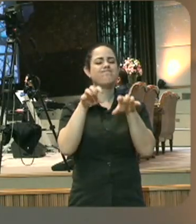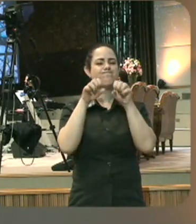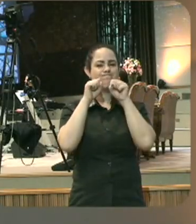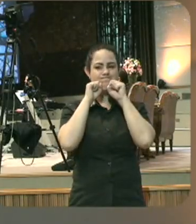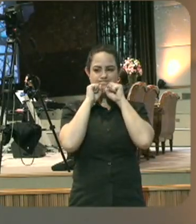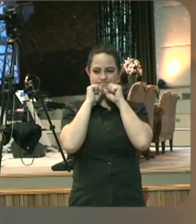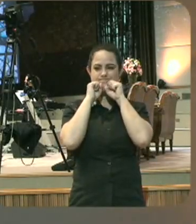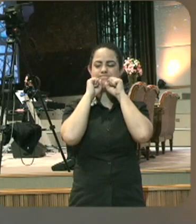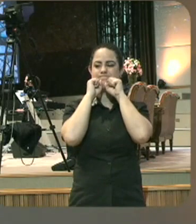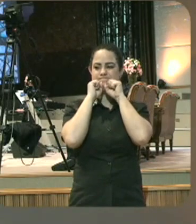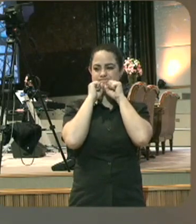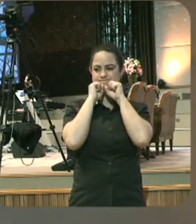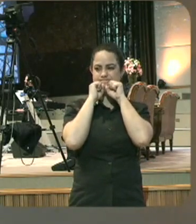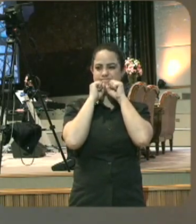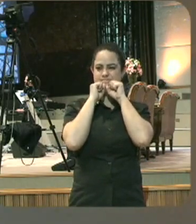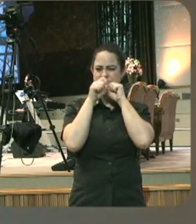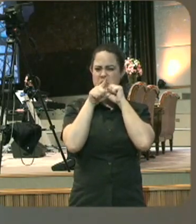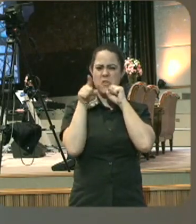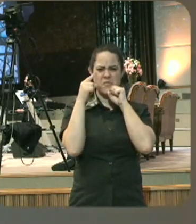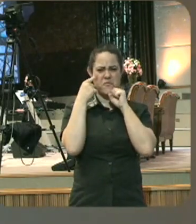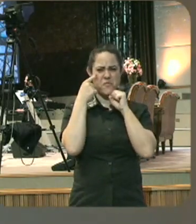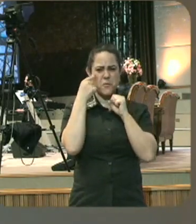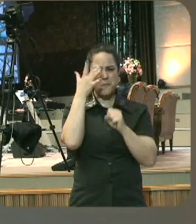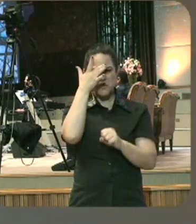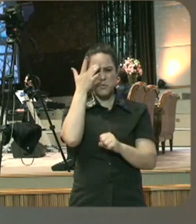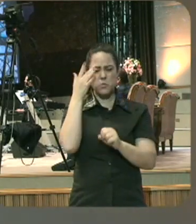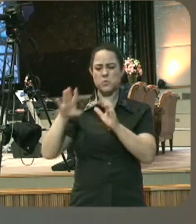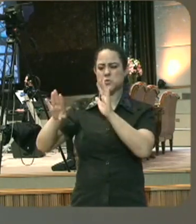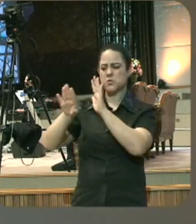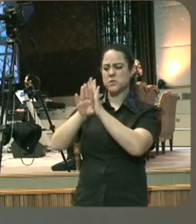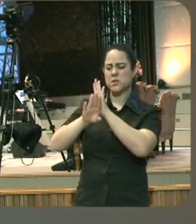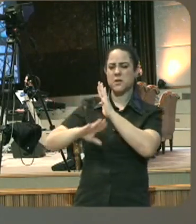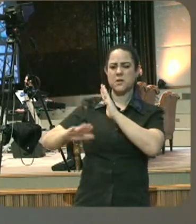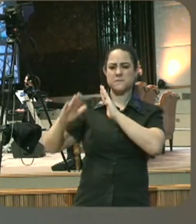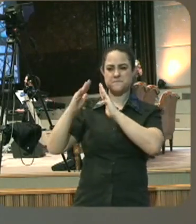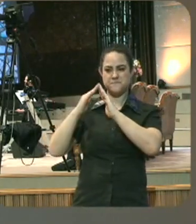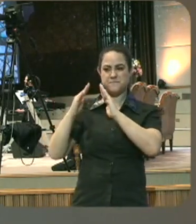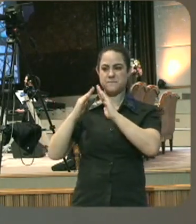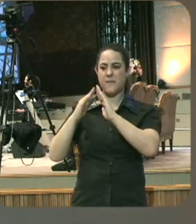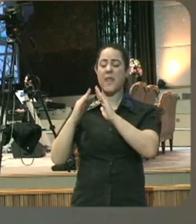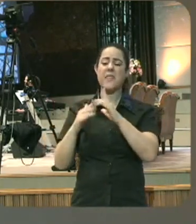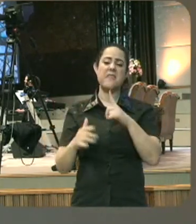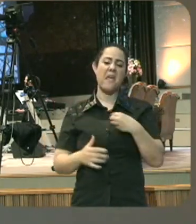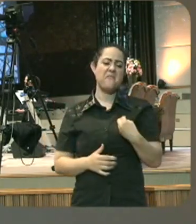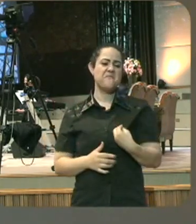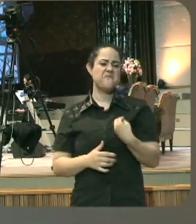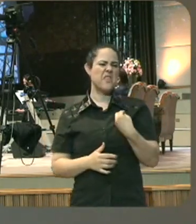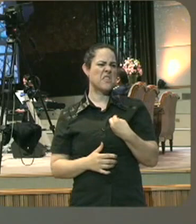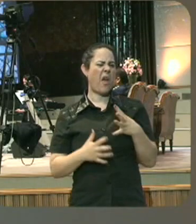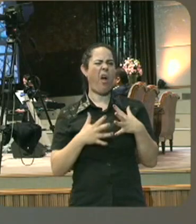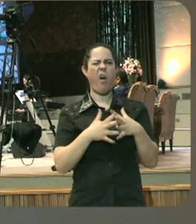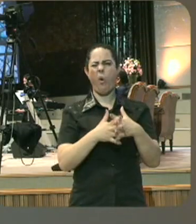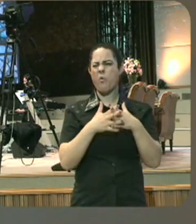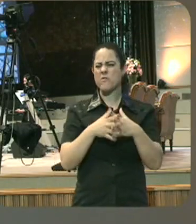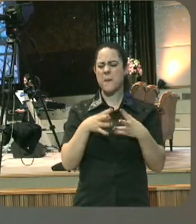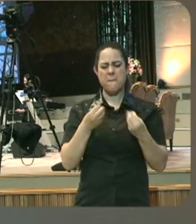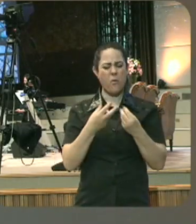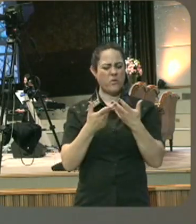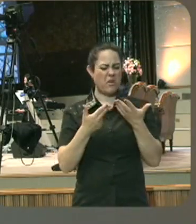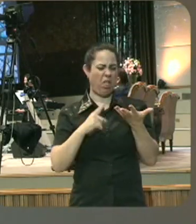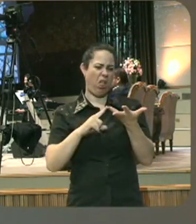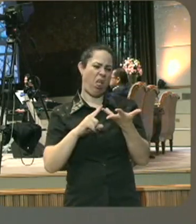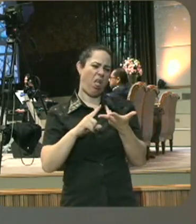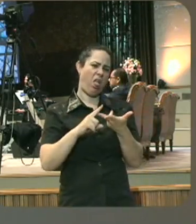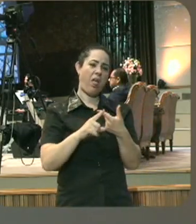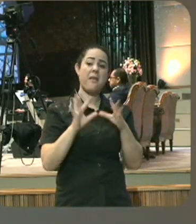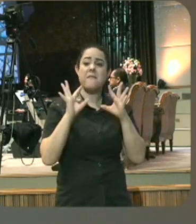desgraça. Você já viu gente que chega em casa e vive essa vida tão conturbada, e